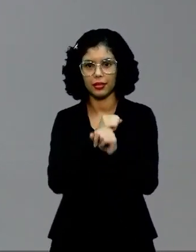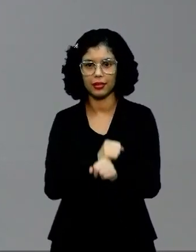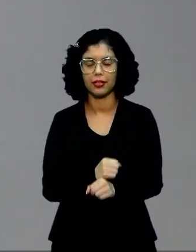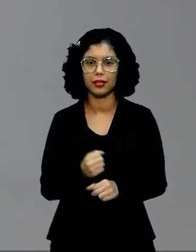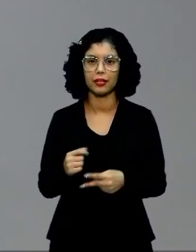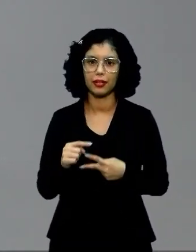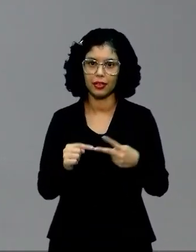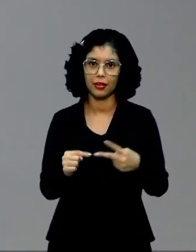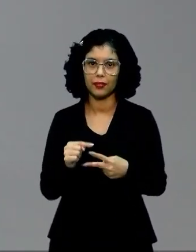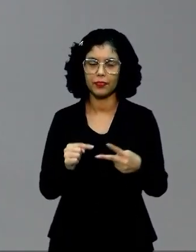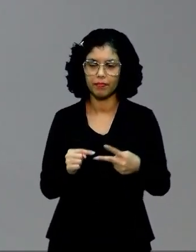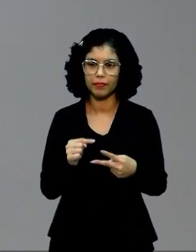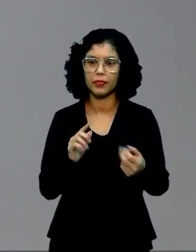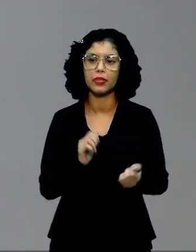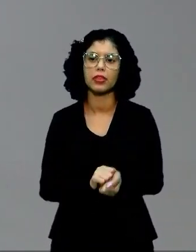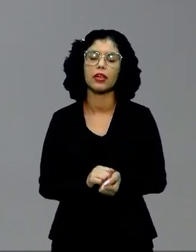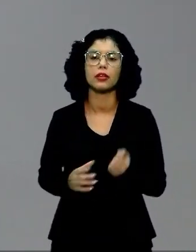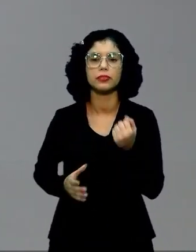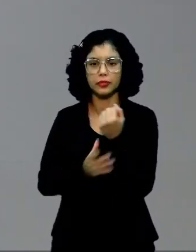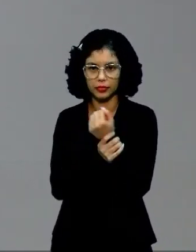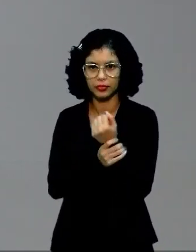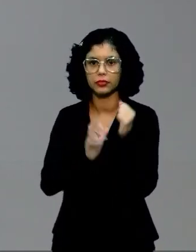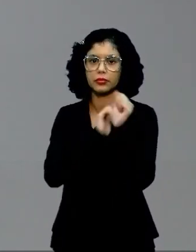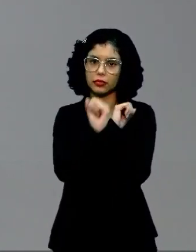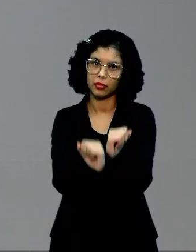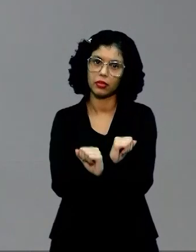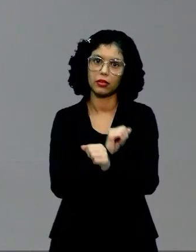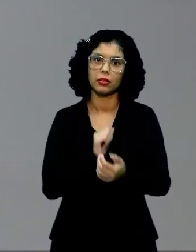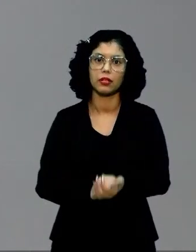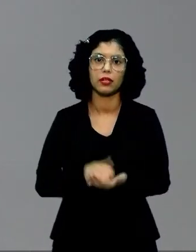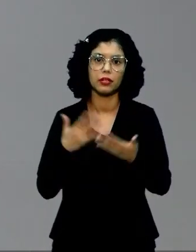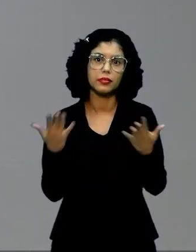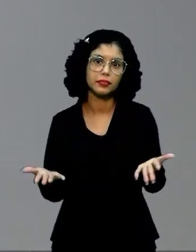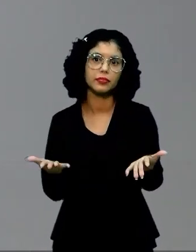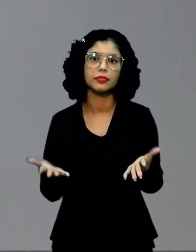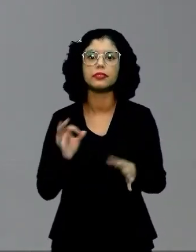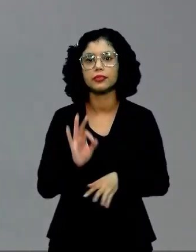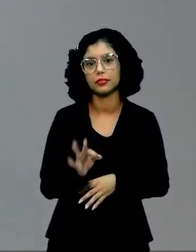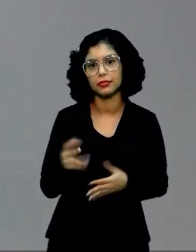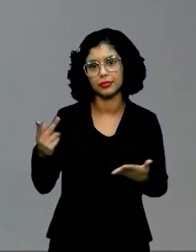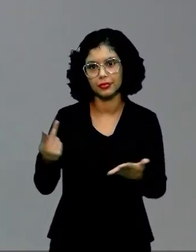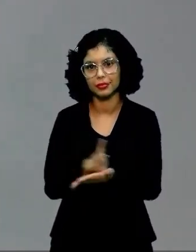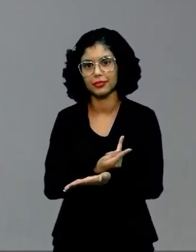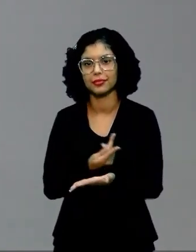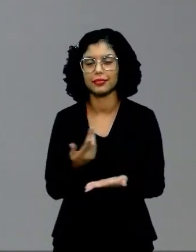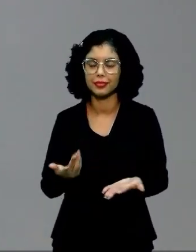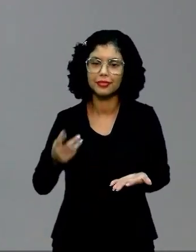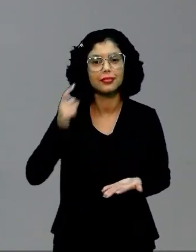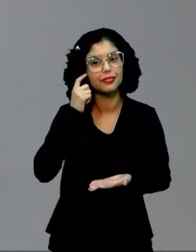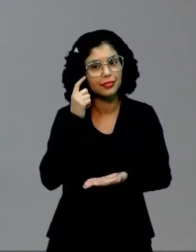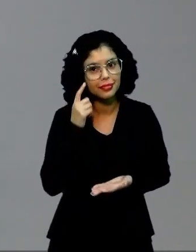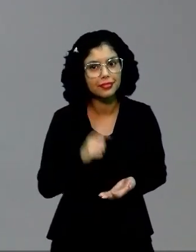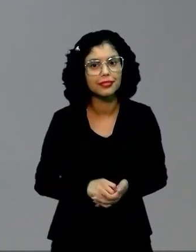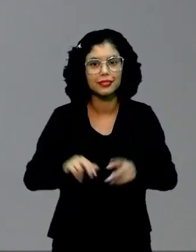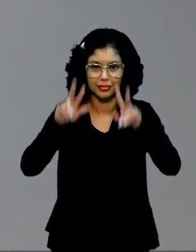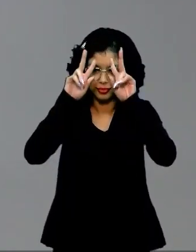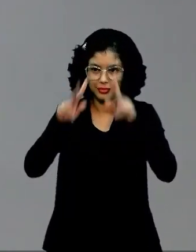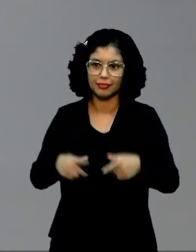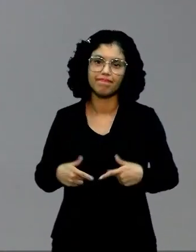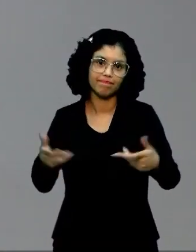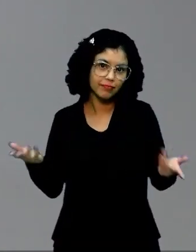dizer, ele consiga prender a escrava, capturar. E o que é, de certa forma, errado. Poxa, não pode, a gente está falando de um ser